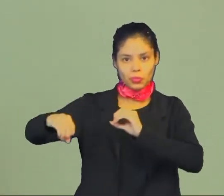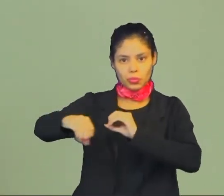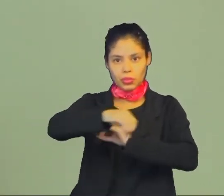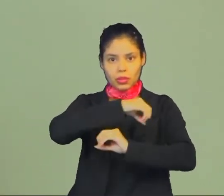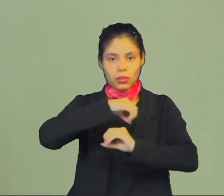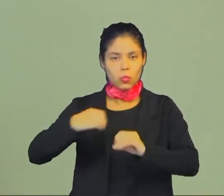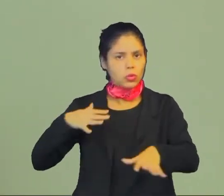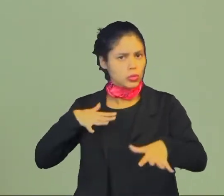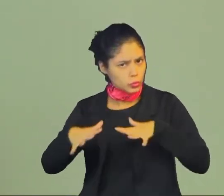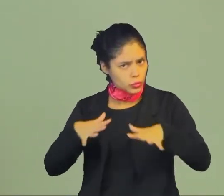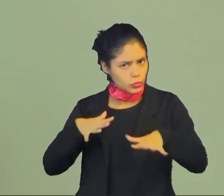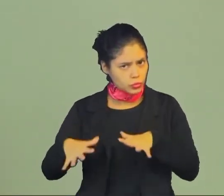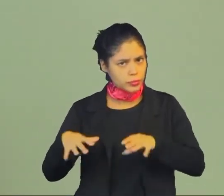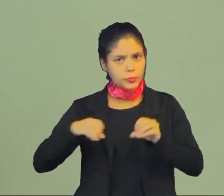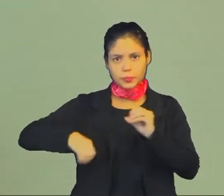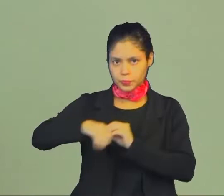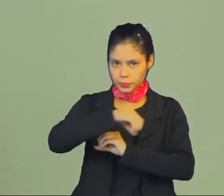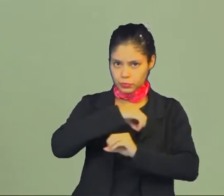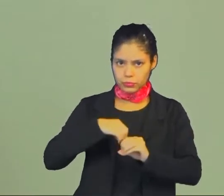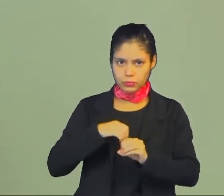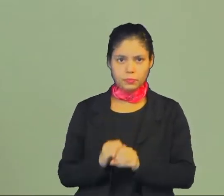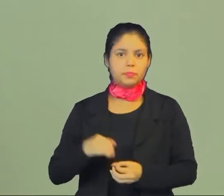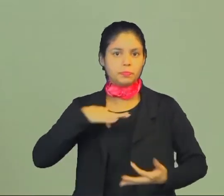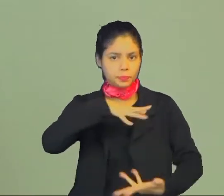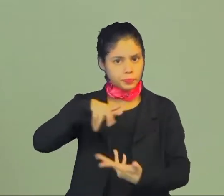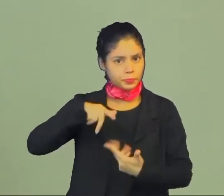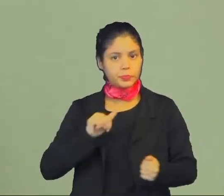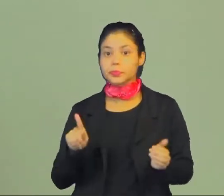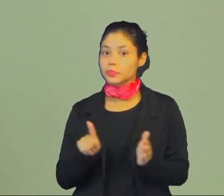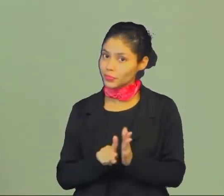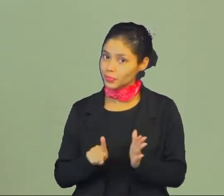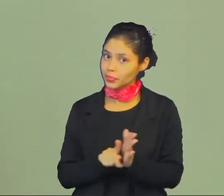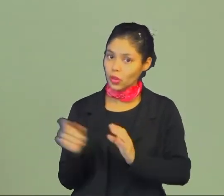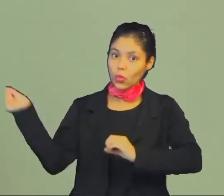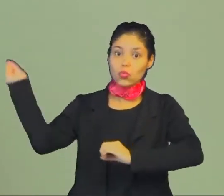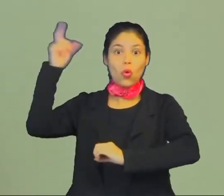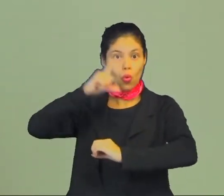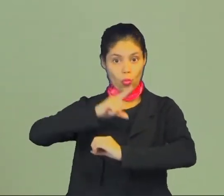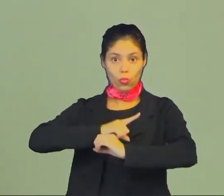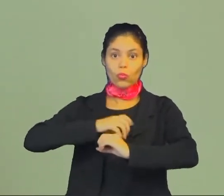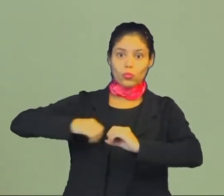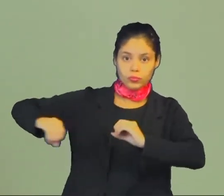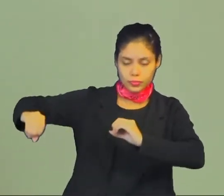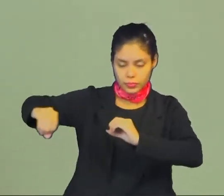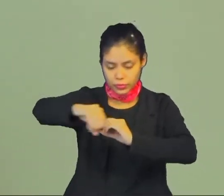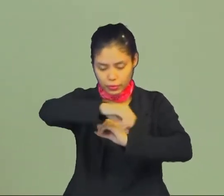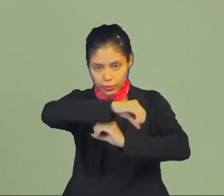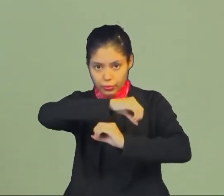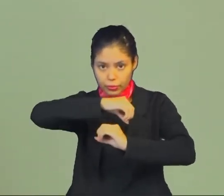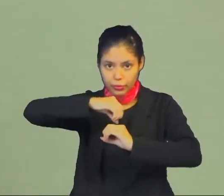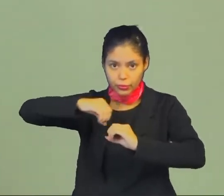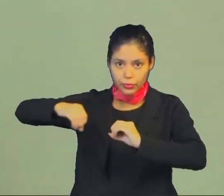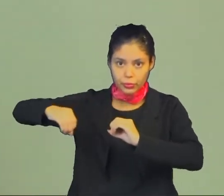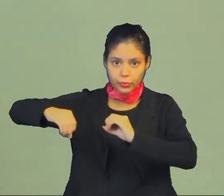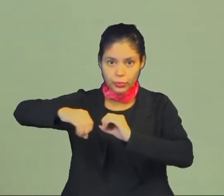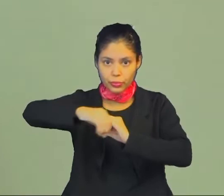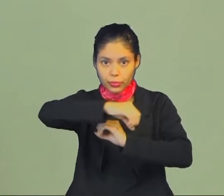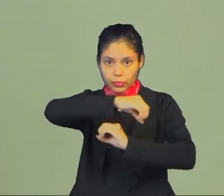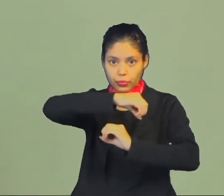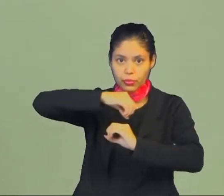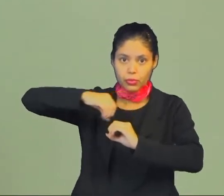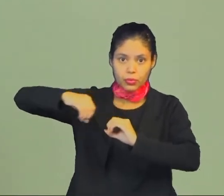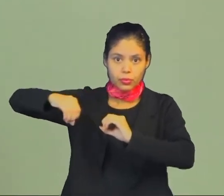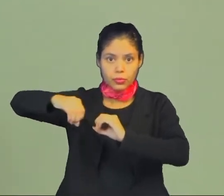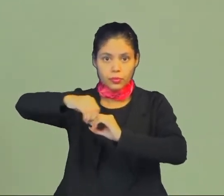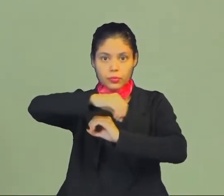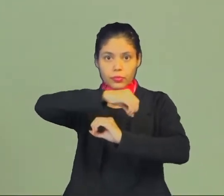translação esse movimento de translação é o que a Terra faz girando ao redor do sol no caso esse movimento de